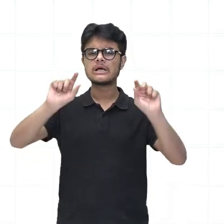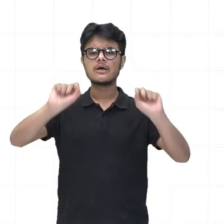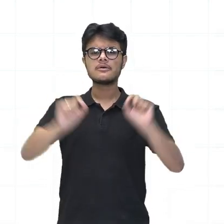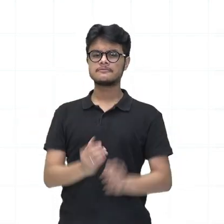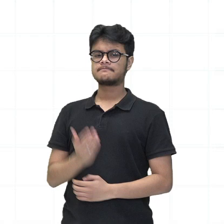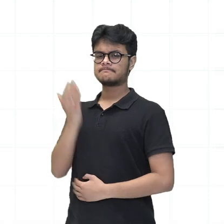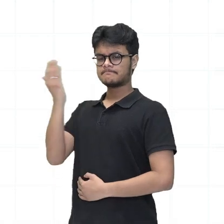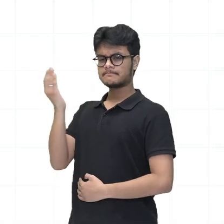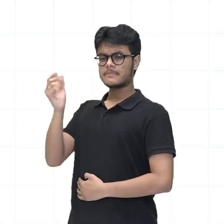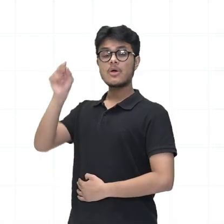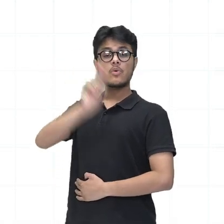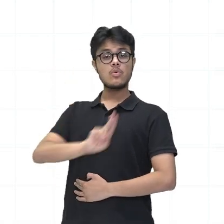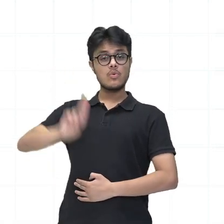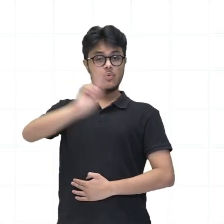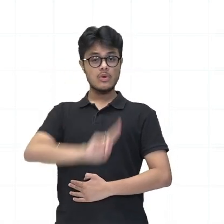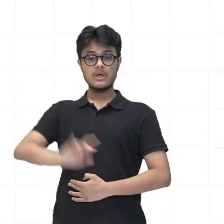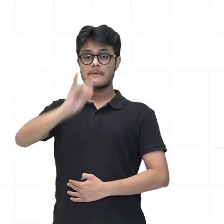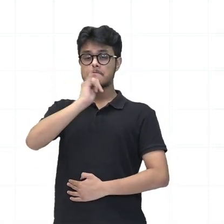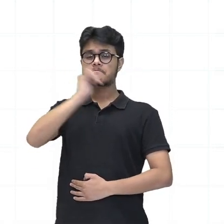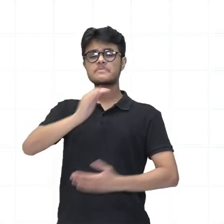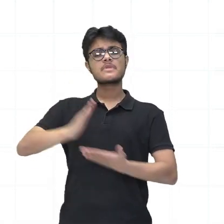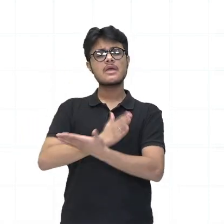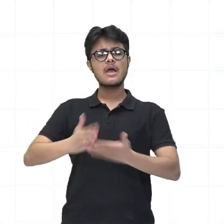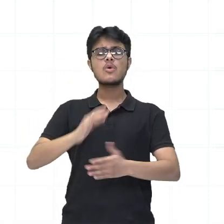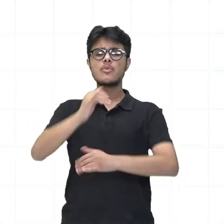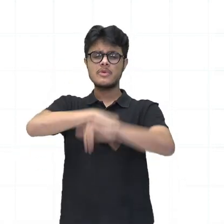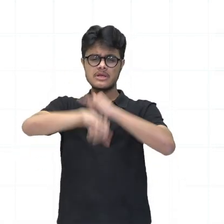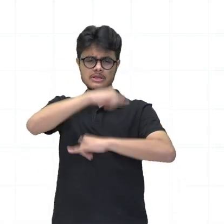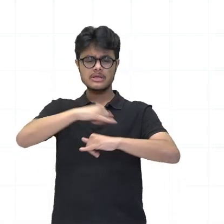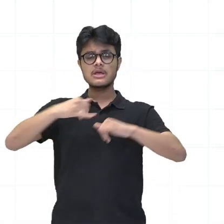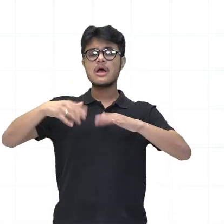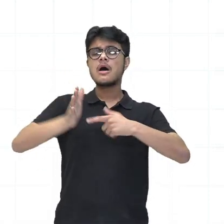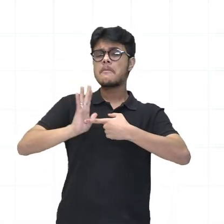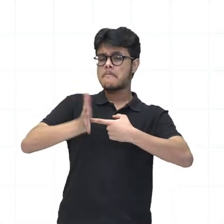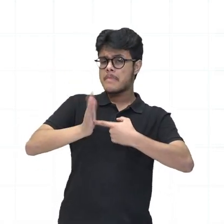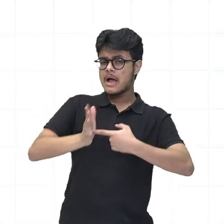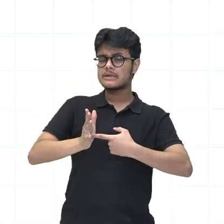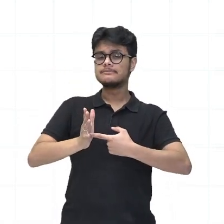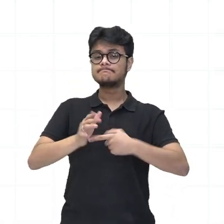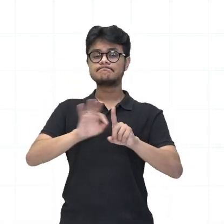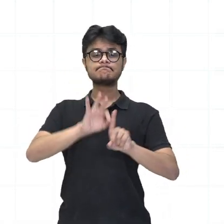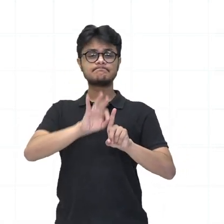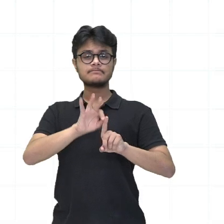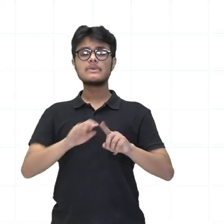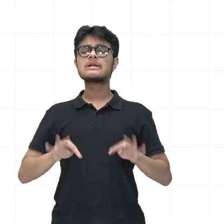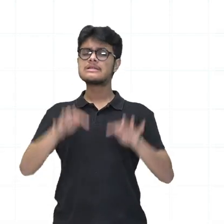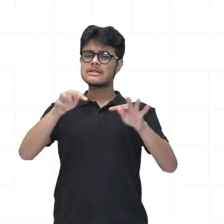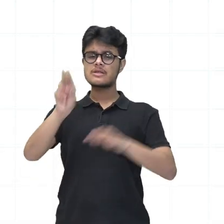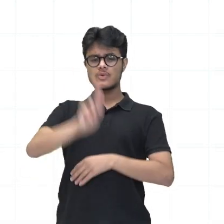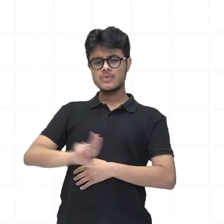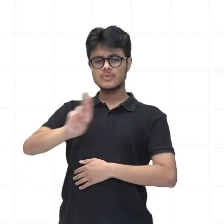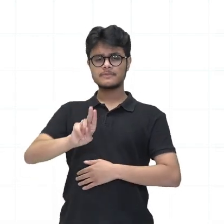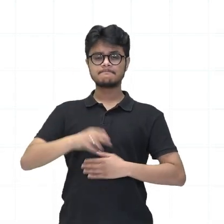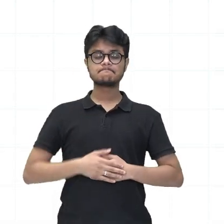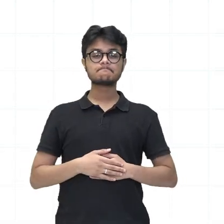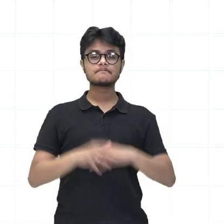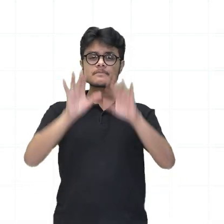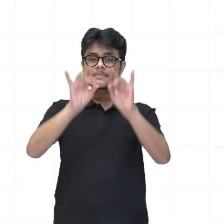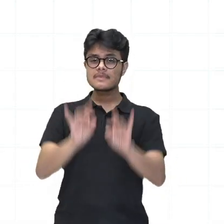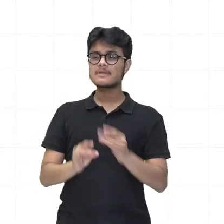dos combustíveis fósseis e das máquinas térmicas e uso das tecnologias, e o